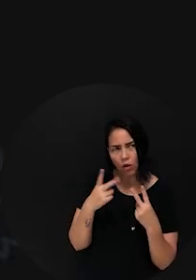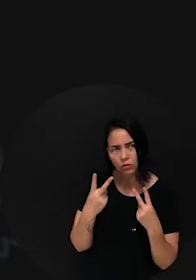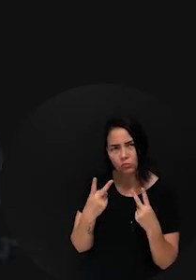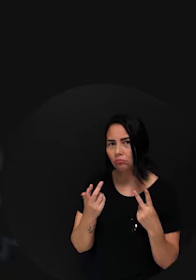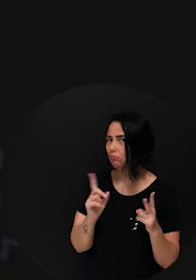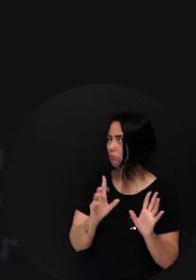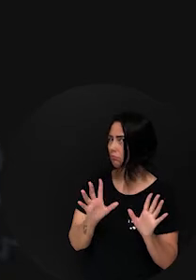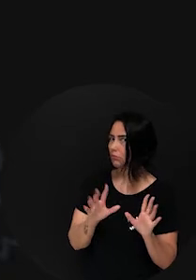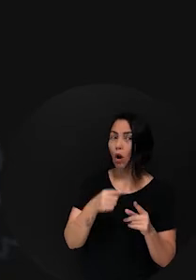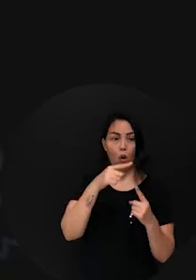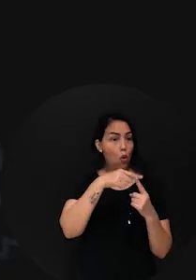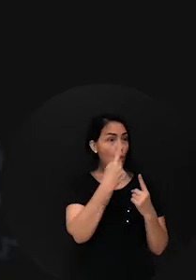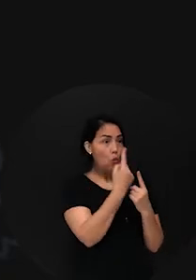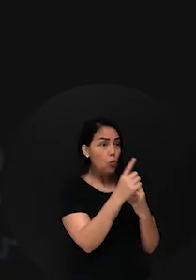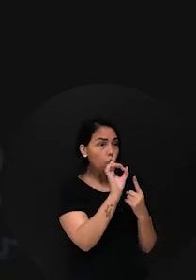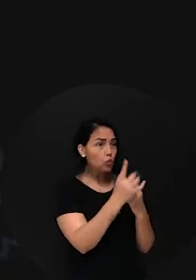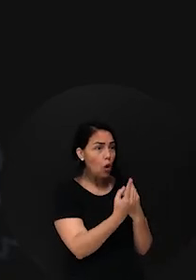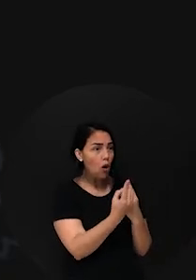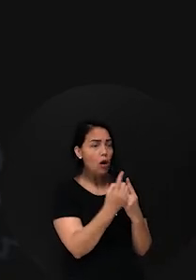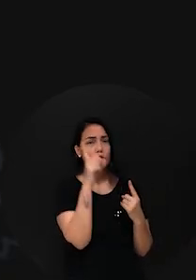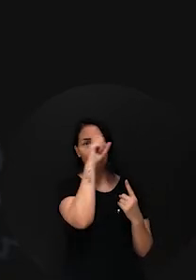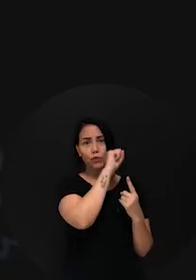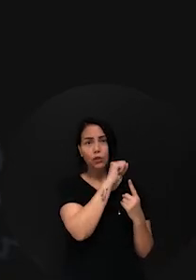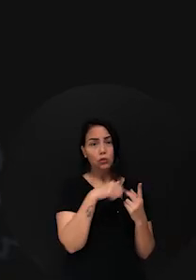quer 2, tá doido?